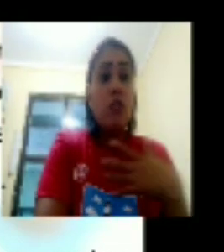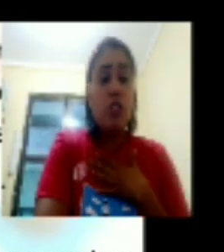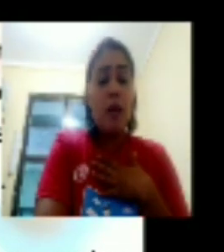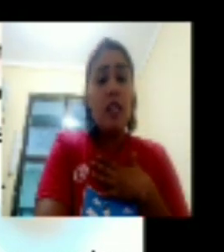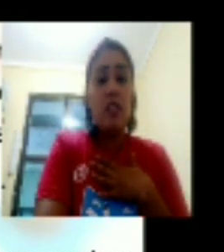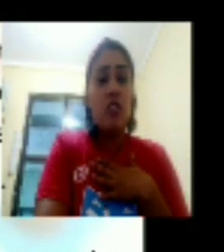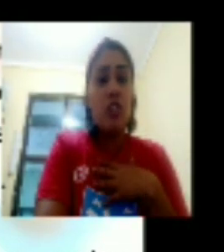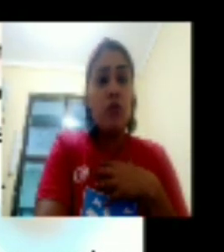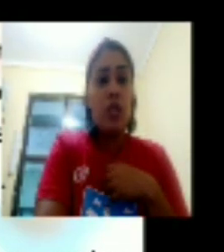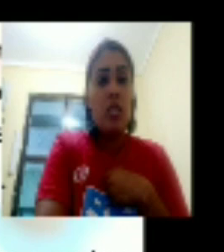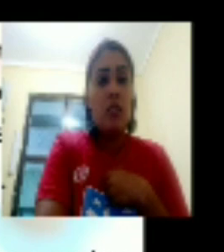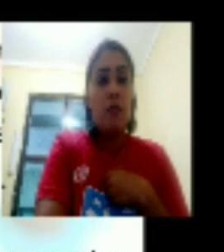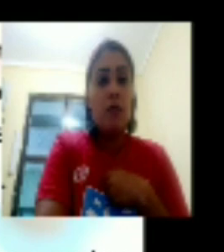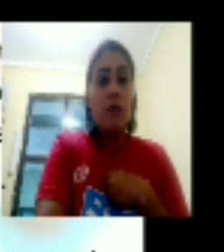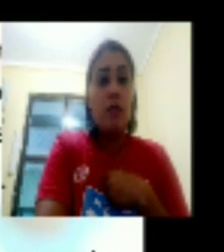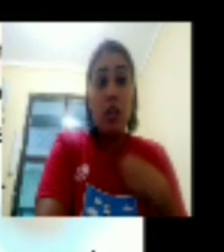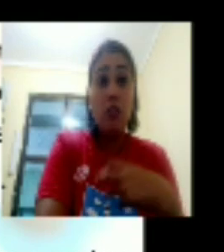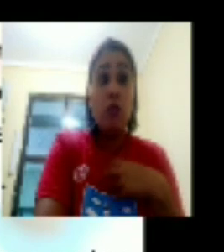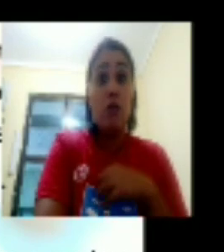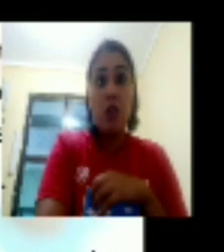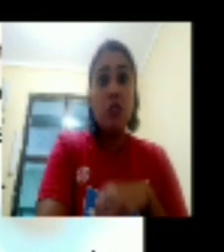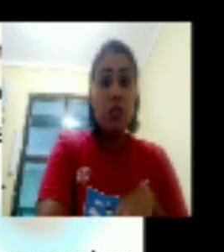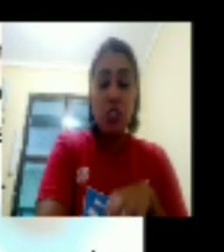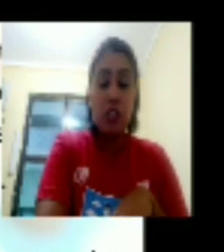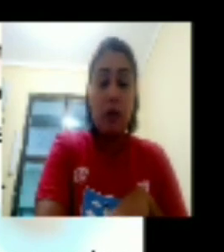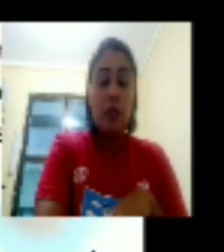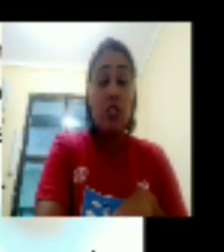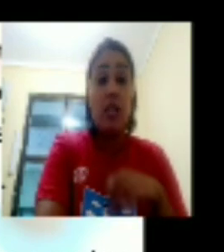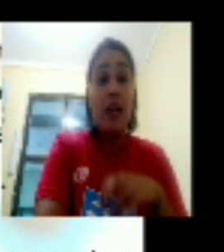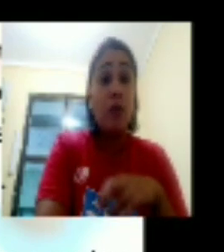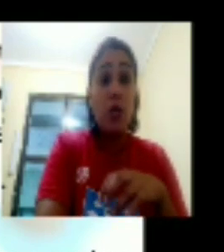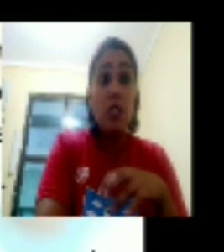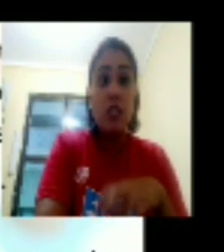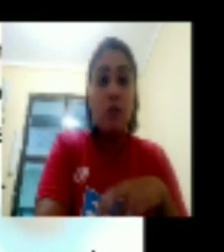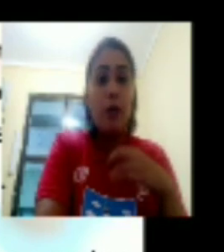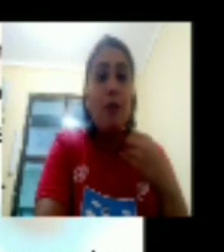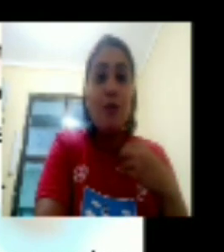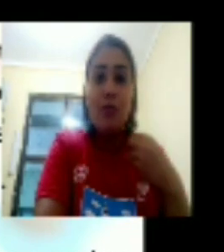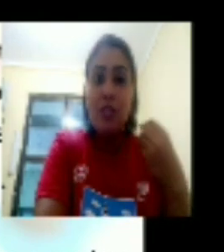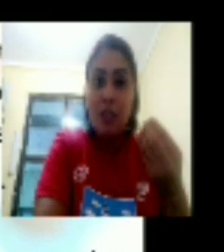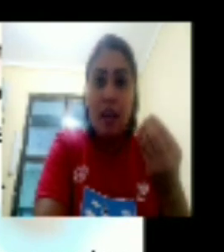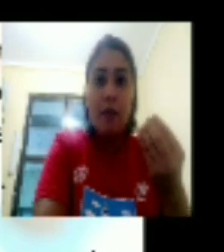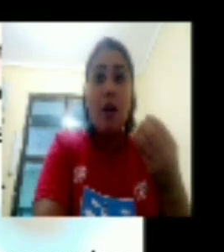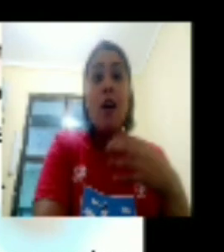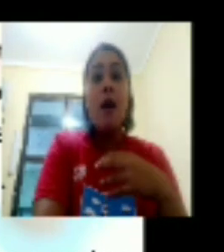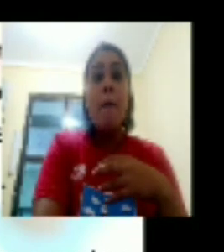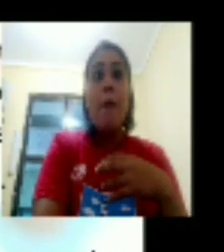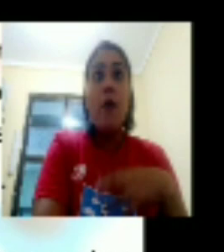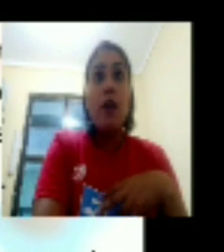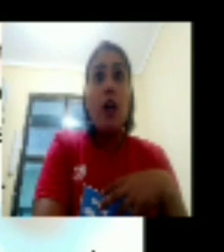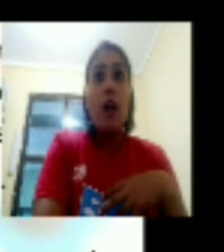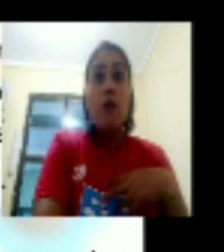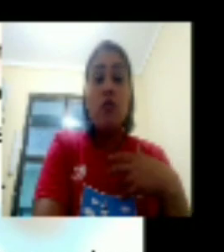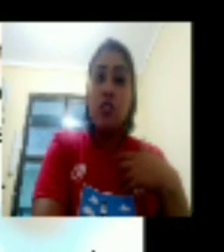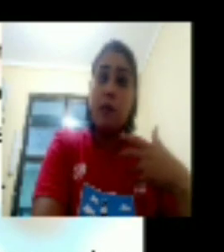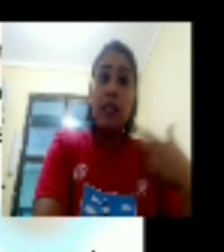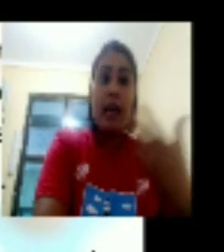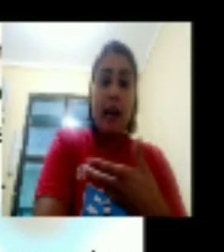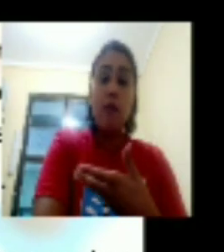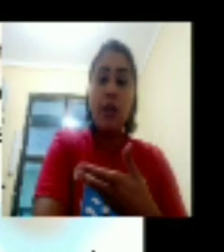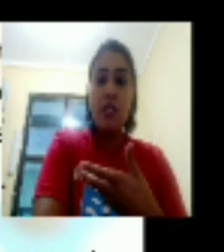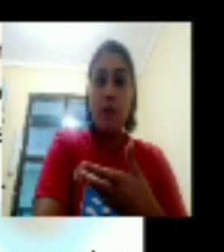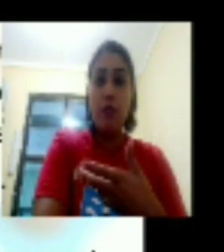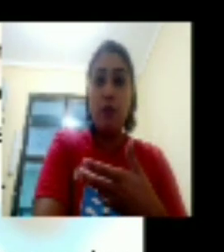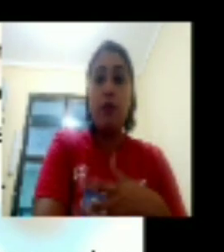E em outros países que não tem isso. Tanto que o nosso sistema, gente, ele é reconhecido pelo mundo inteiro. Porque é um sistema